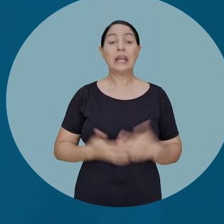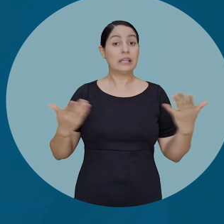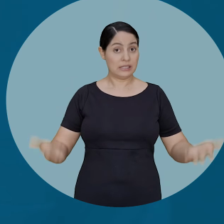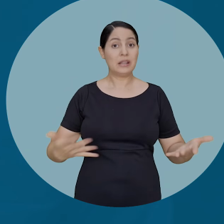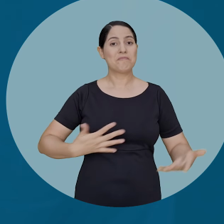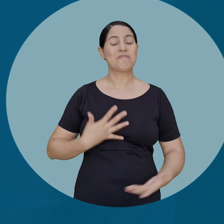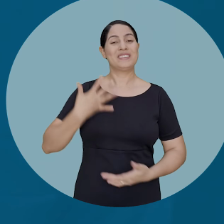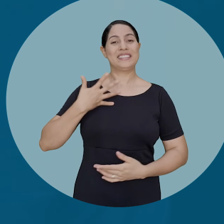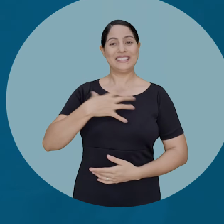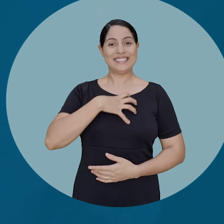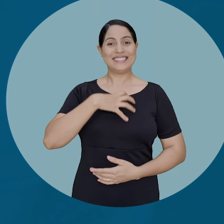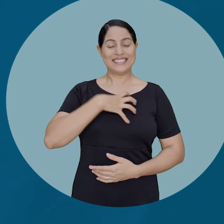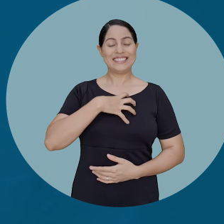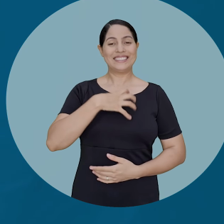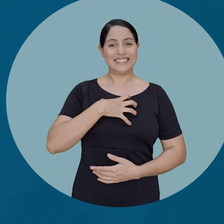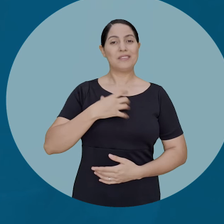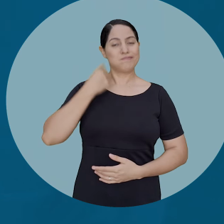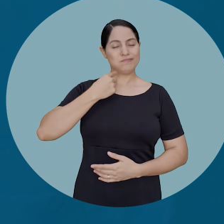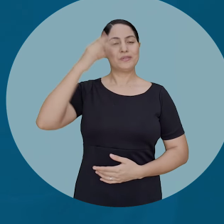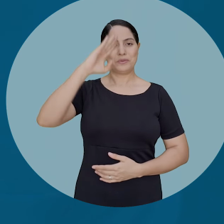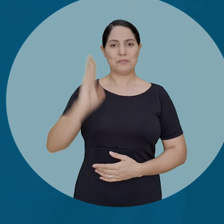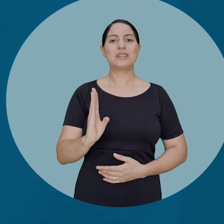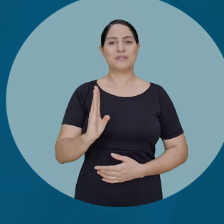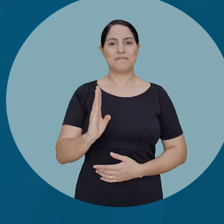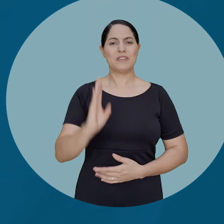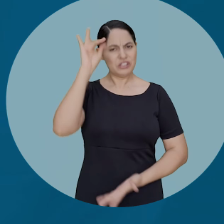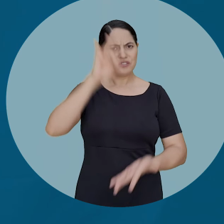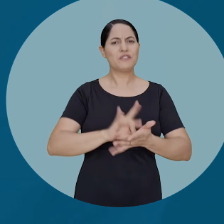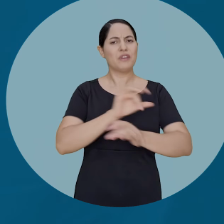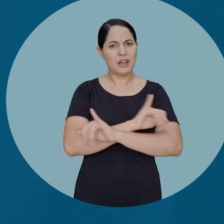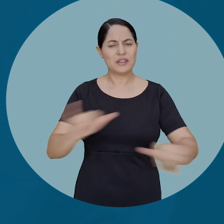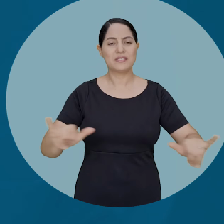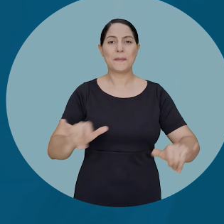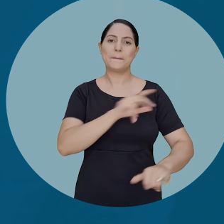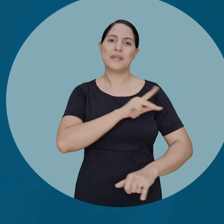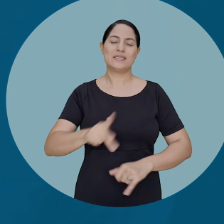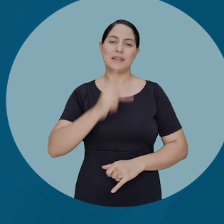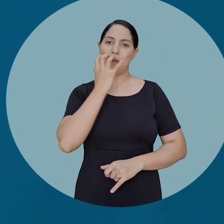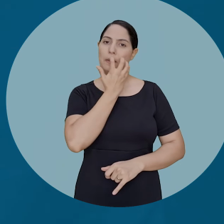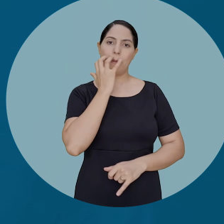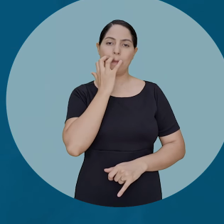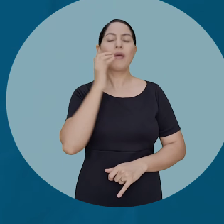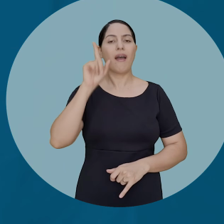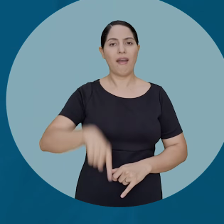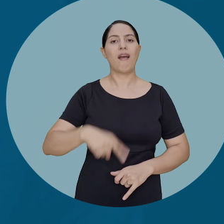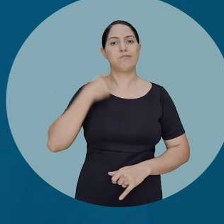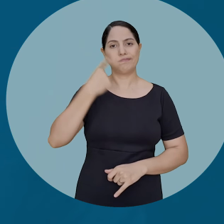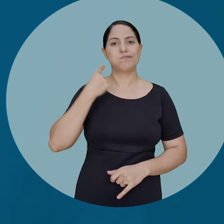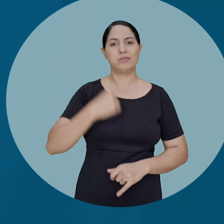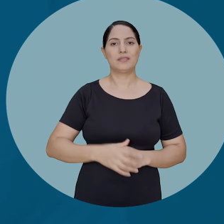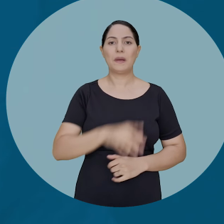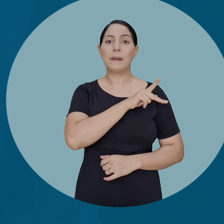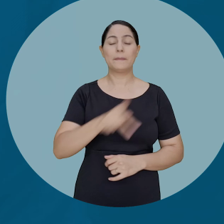Legítimo orgulho, a advocacia brasileira afirma: o presidente Sarney é advogado.